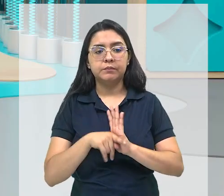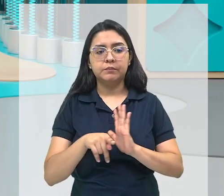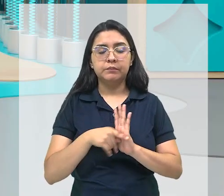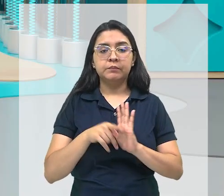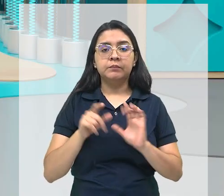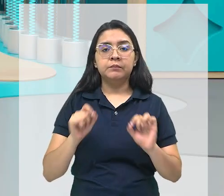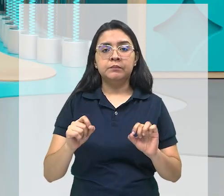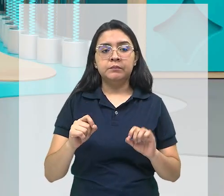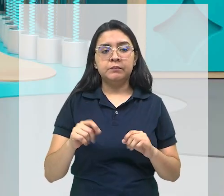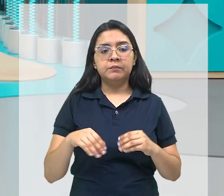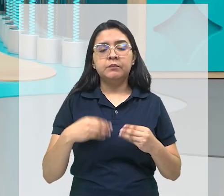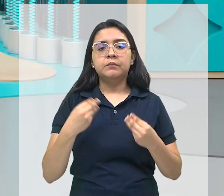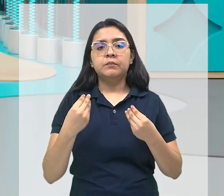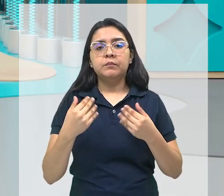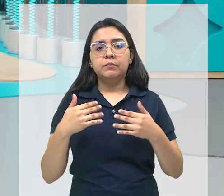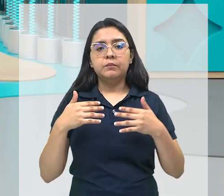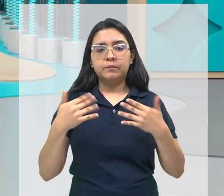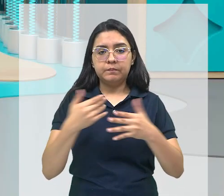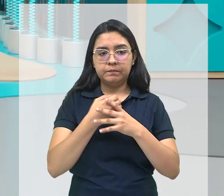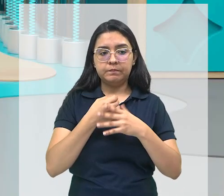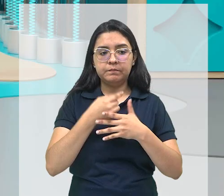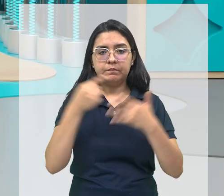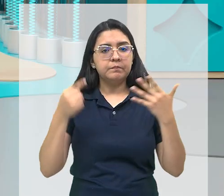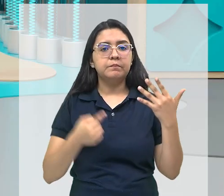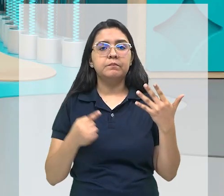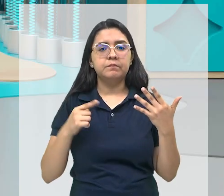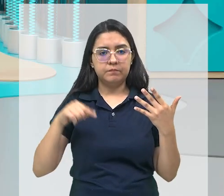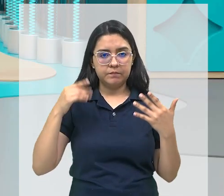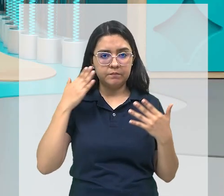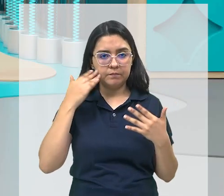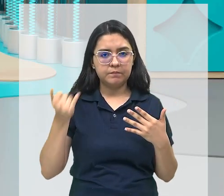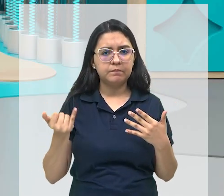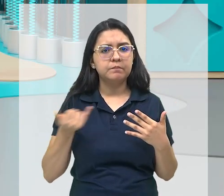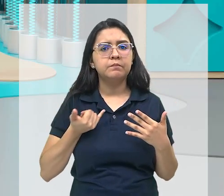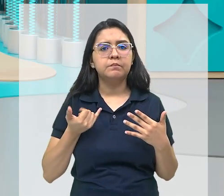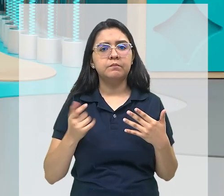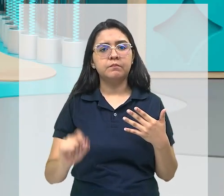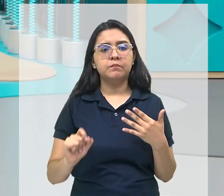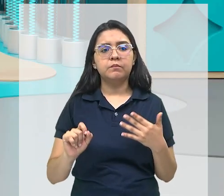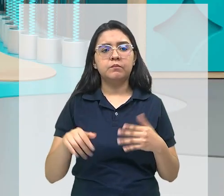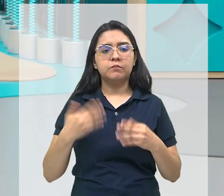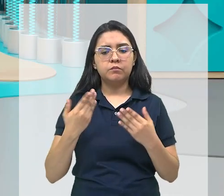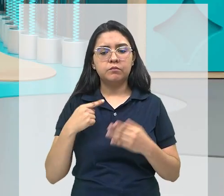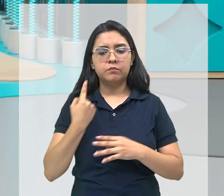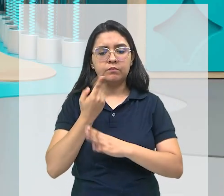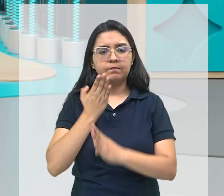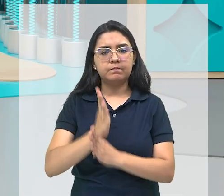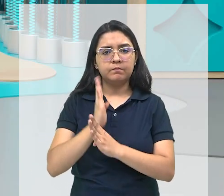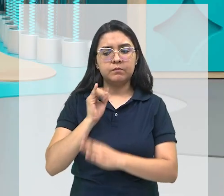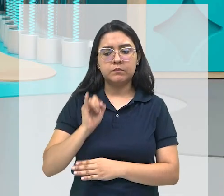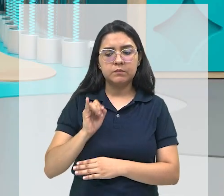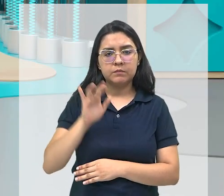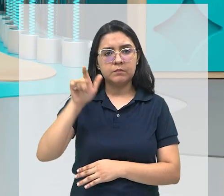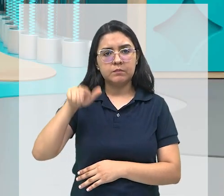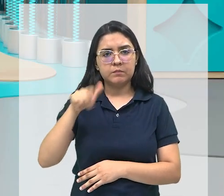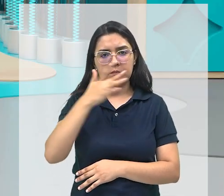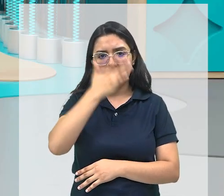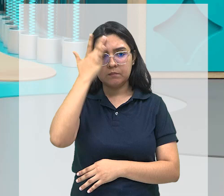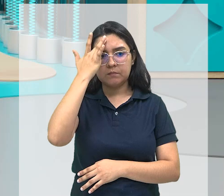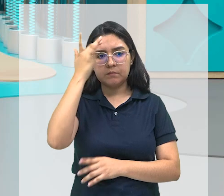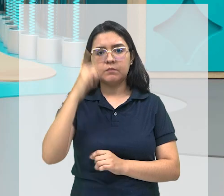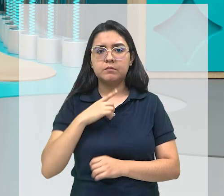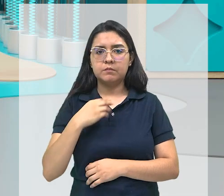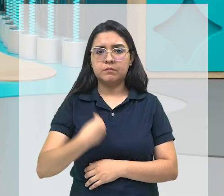vida. Quais são essas funções? Vocês sabem dizer? Quais são aquelas que realmente identificam se a pessoa está